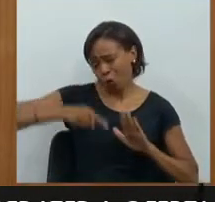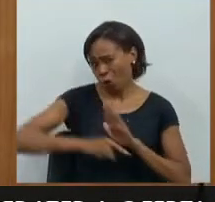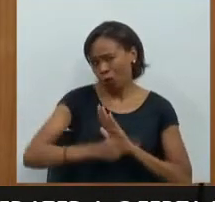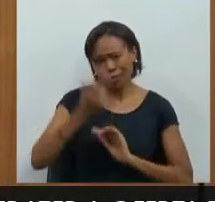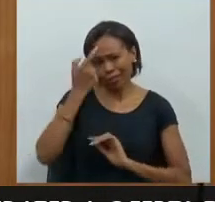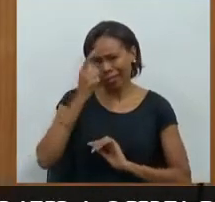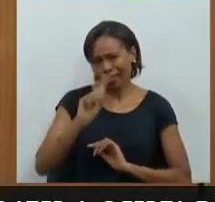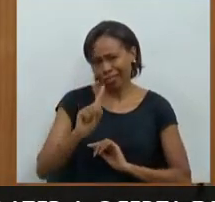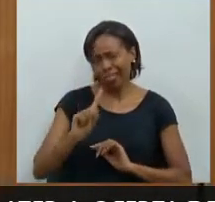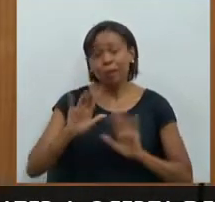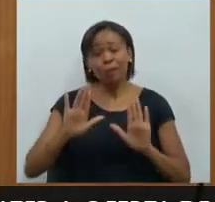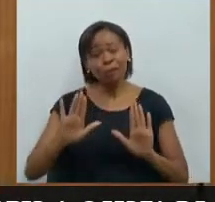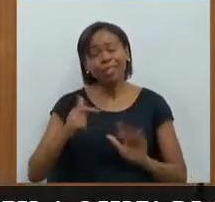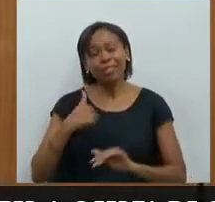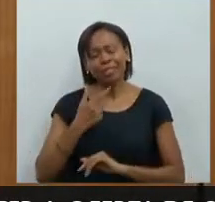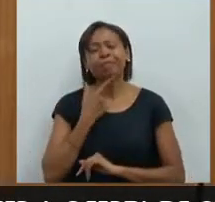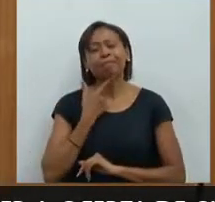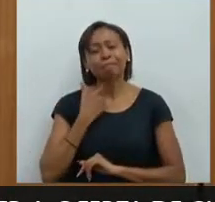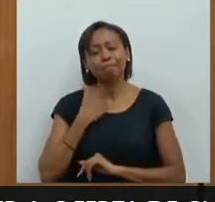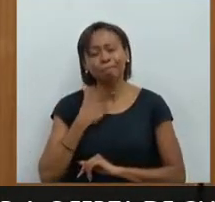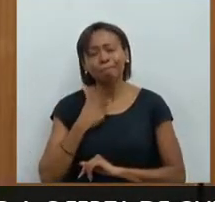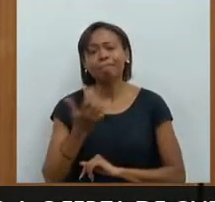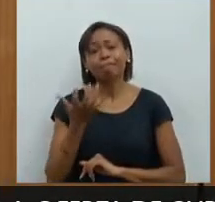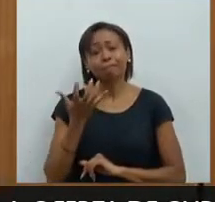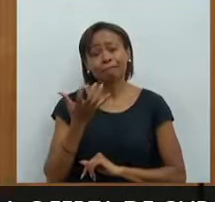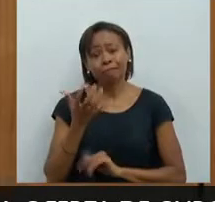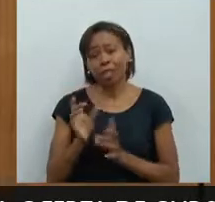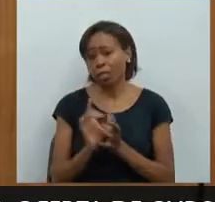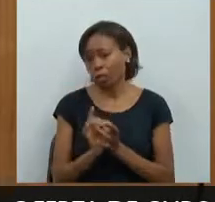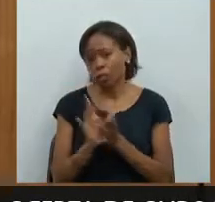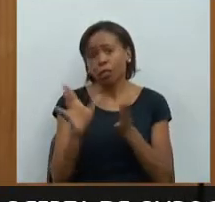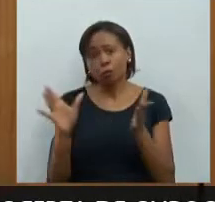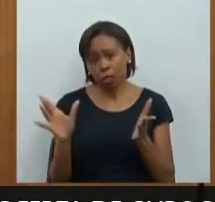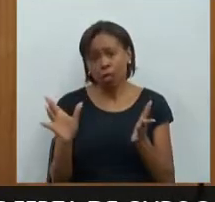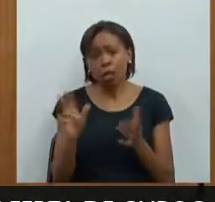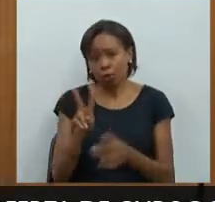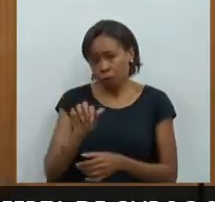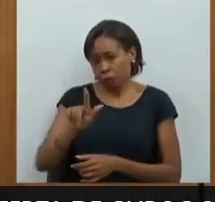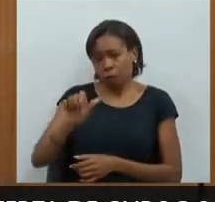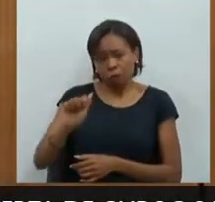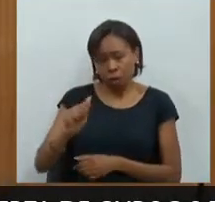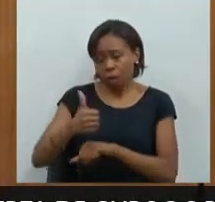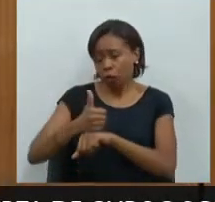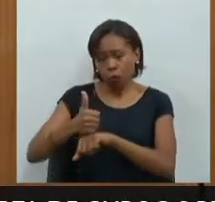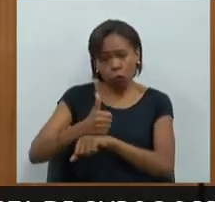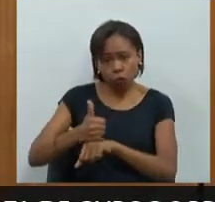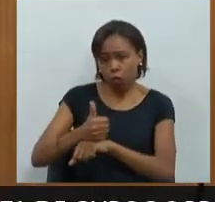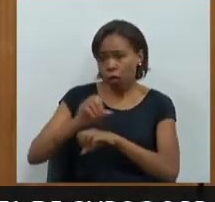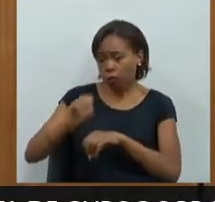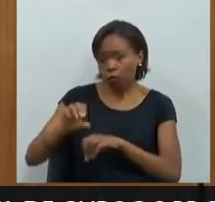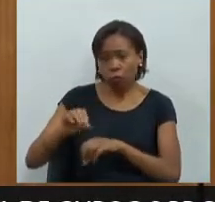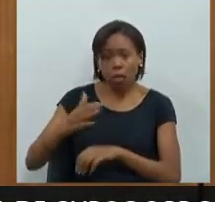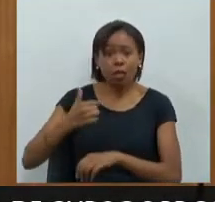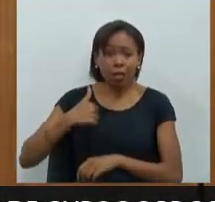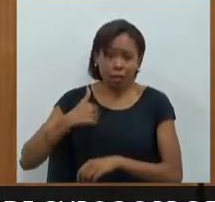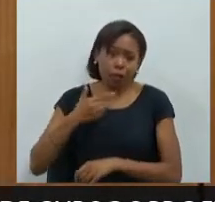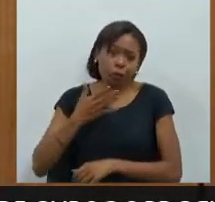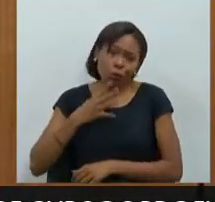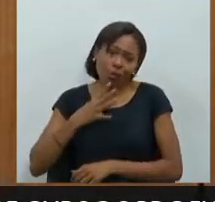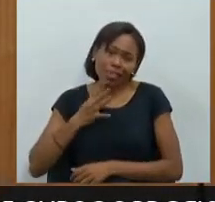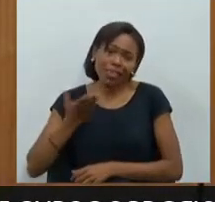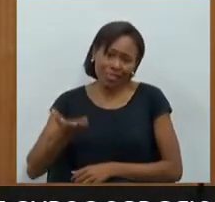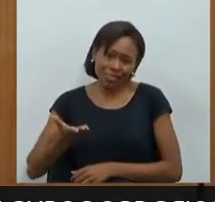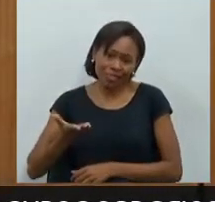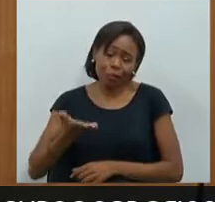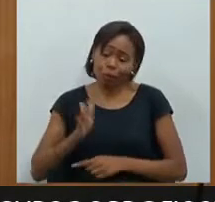Mas eu tenho uma grande vontade de poder disponibilizar tudo o que eu tenho a nível educacional a favor